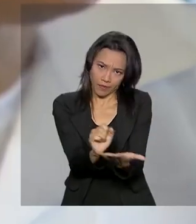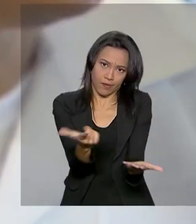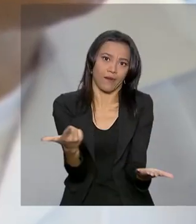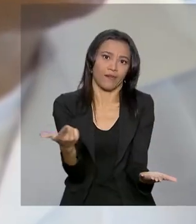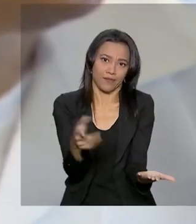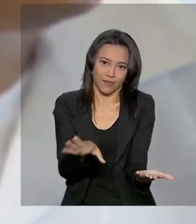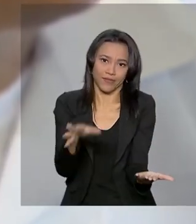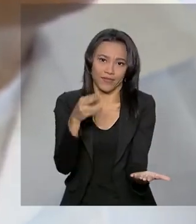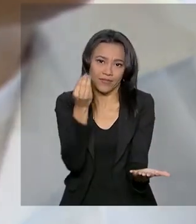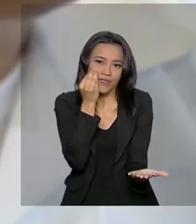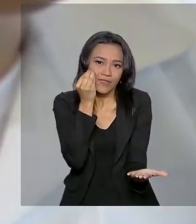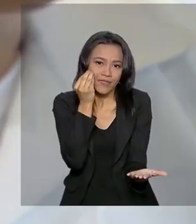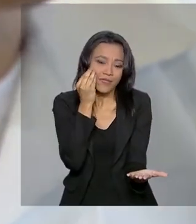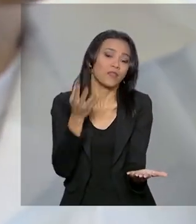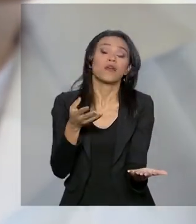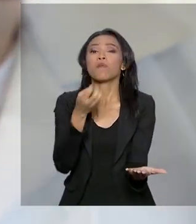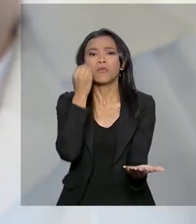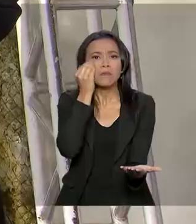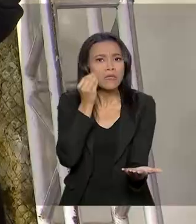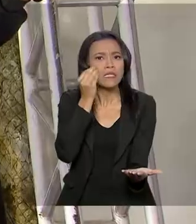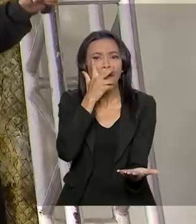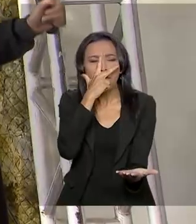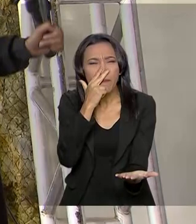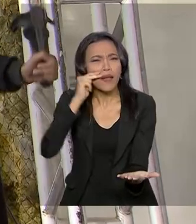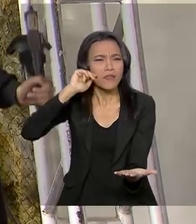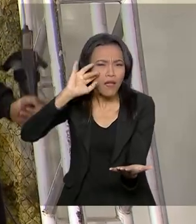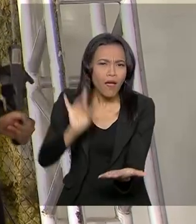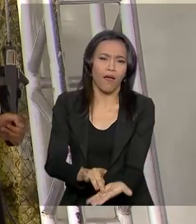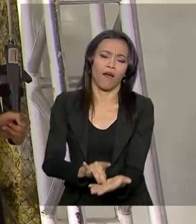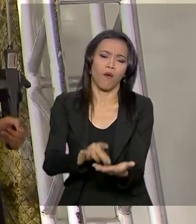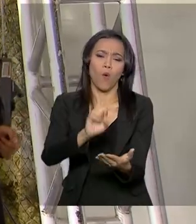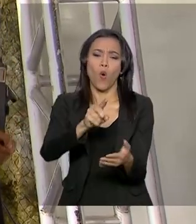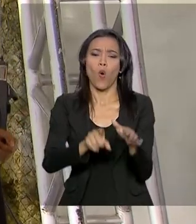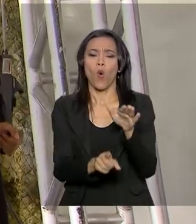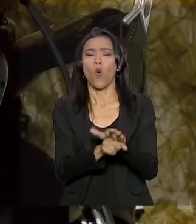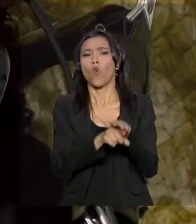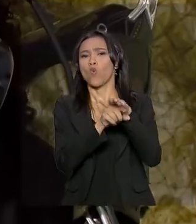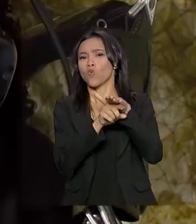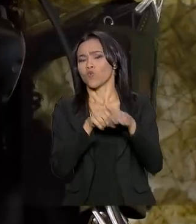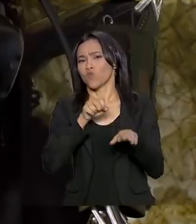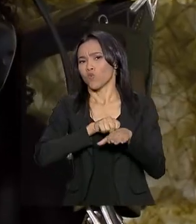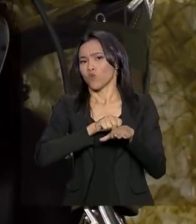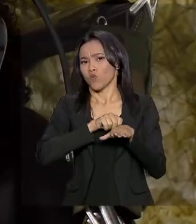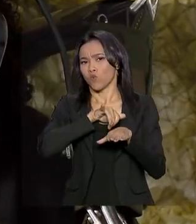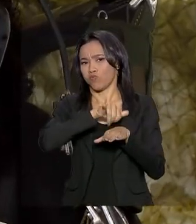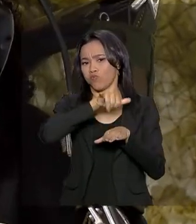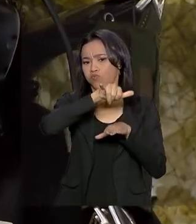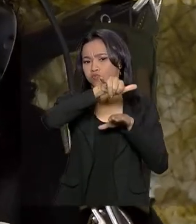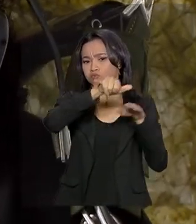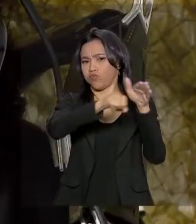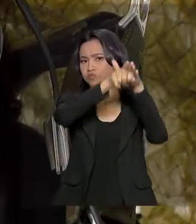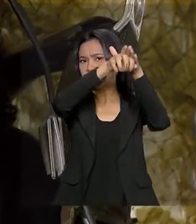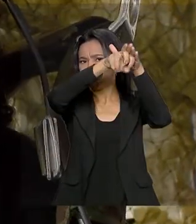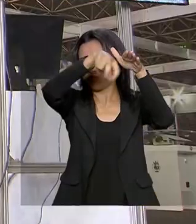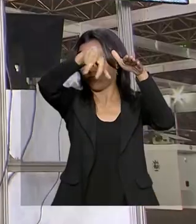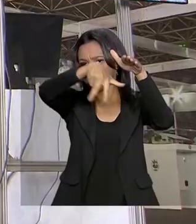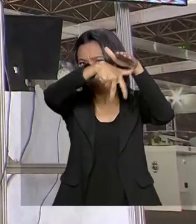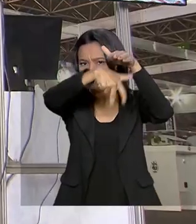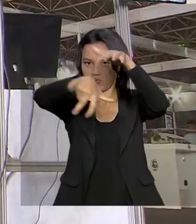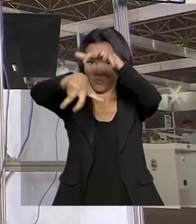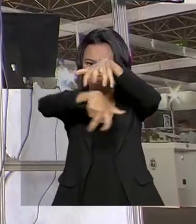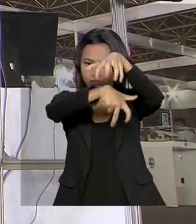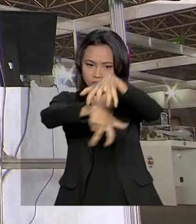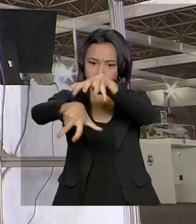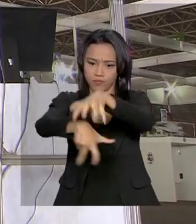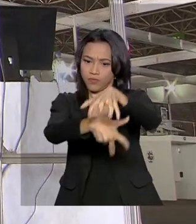mas a experiência parece bem real ou saltar de pára-quedas os óculos de realidade virtual leva